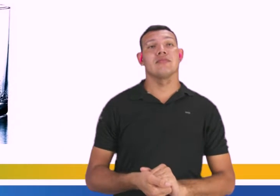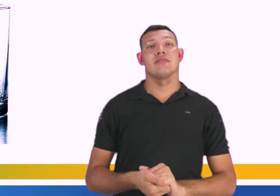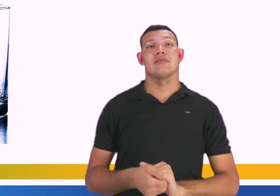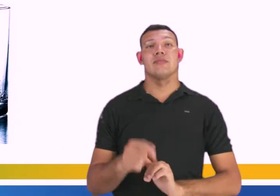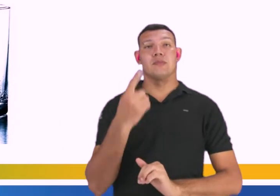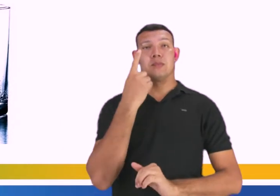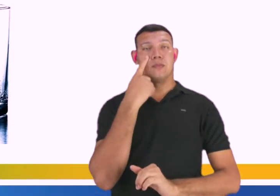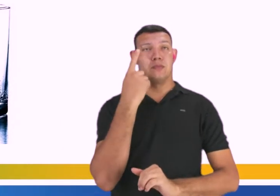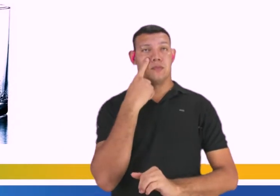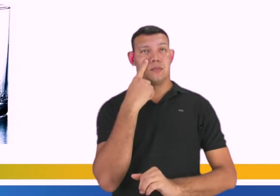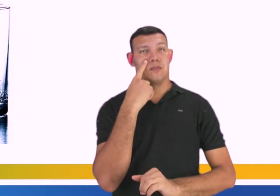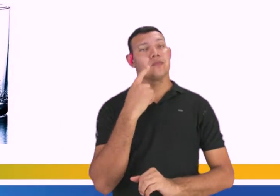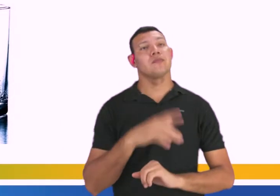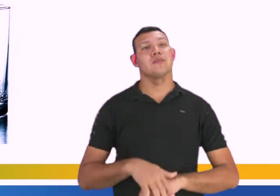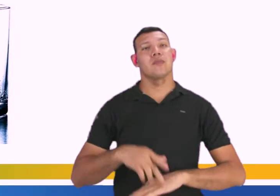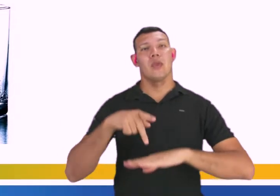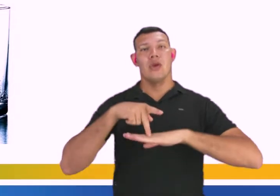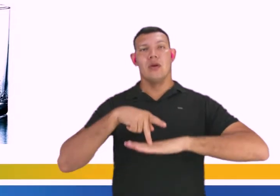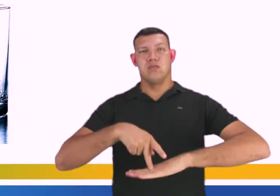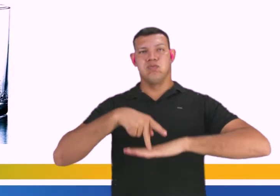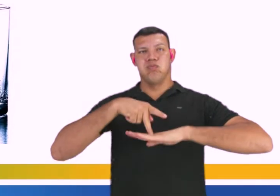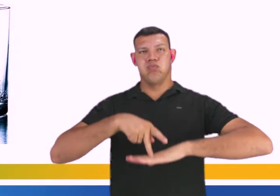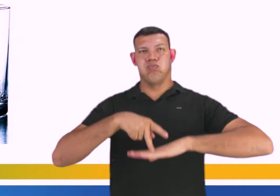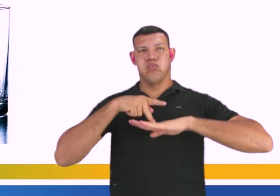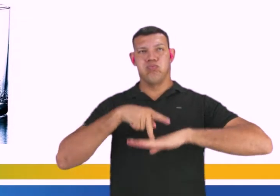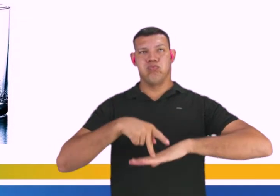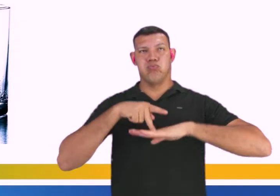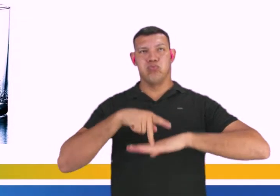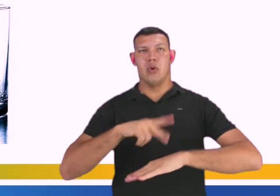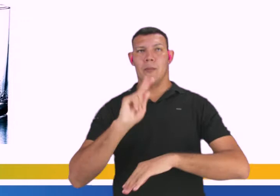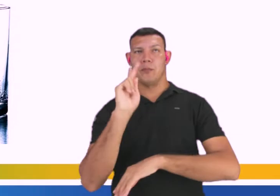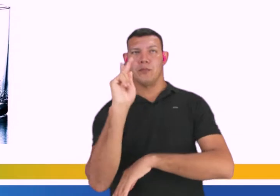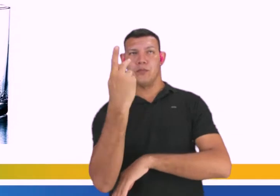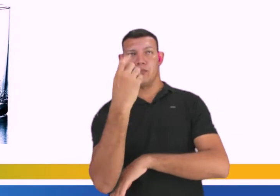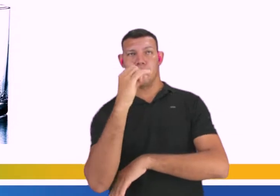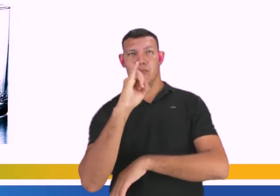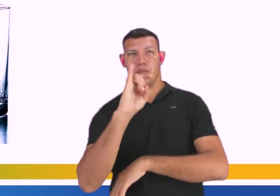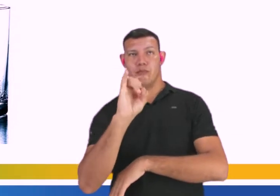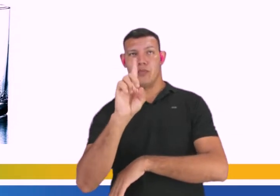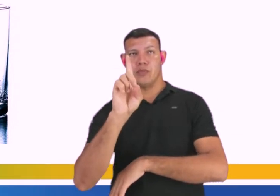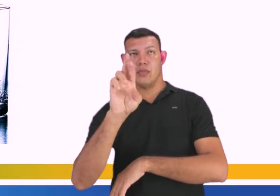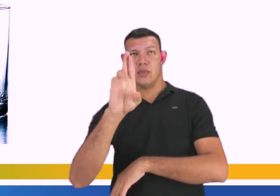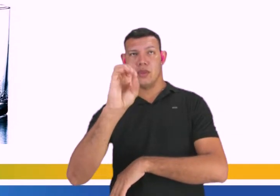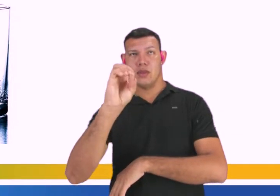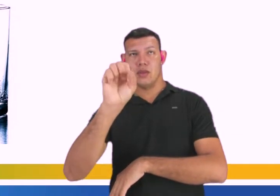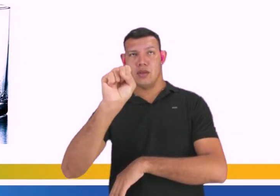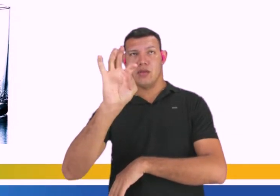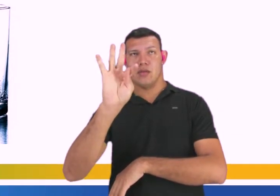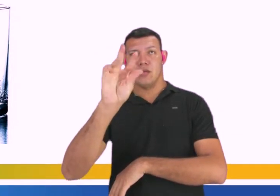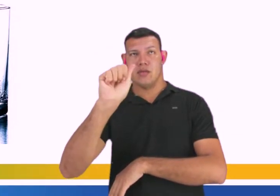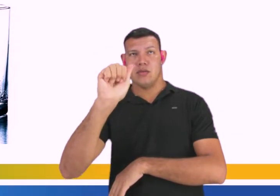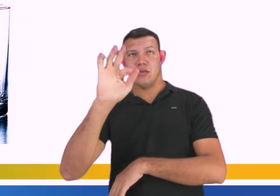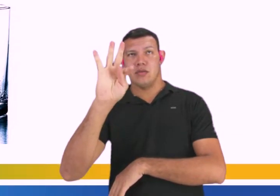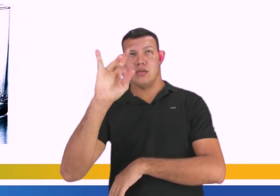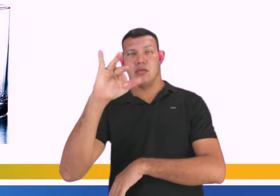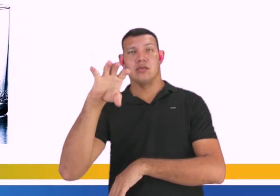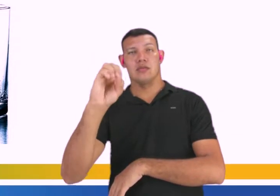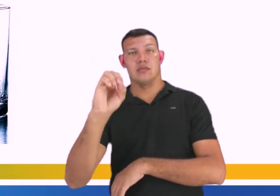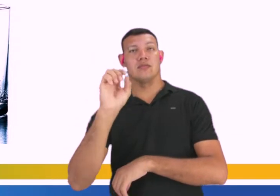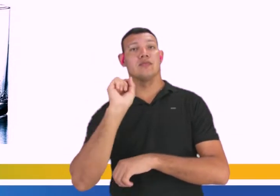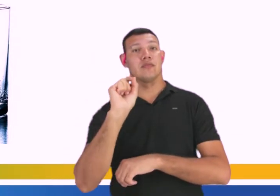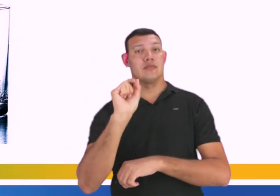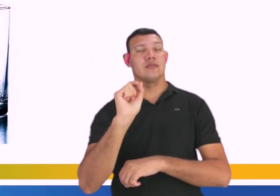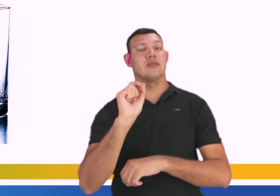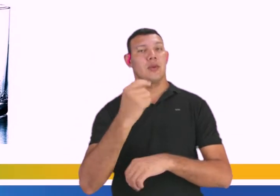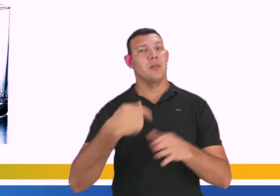Podemos verificar a pressão chamada de hidrostática, que é aquela pressão que atua nos fluidos, nesses corpos que estão em equilíbrio, que são